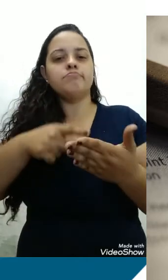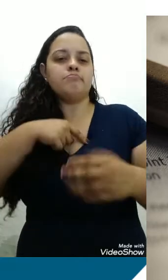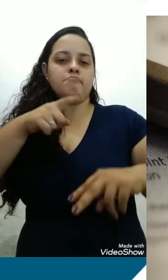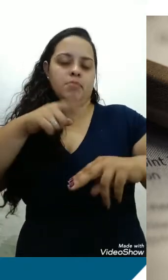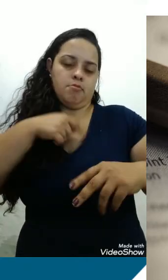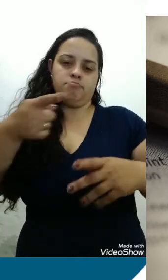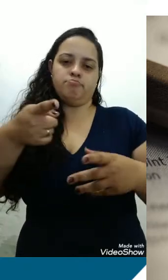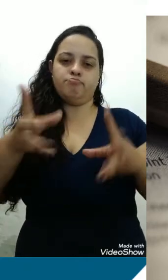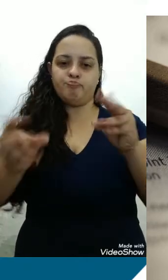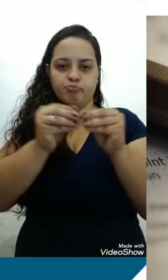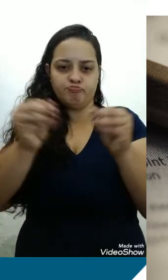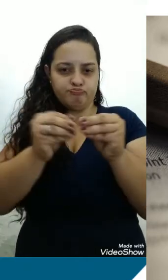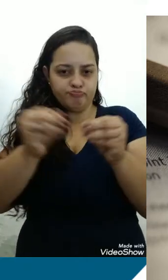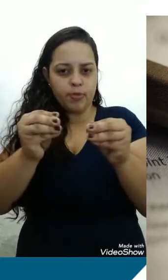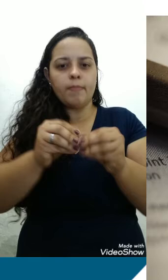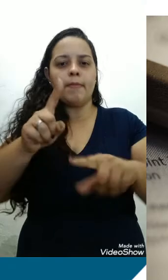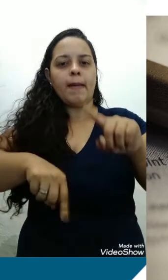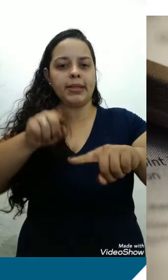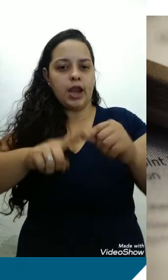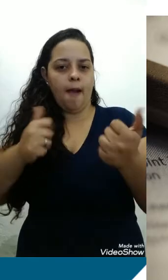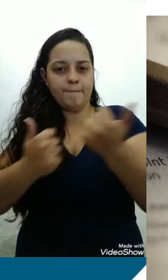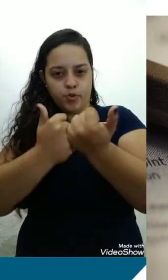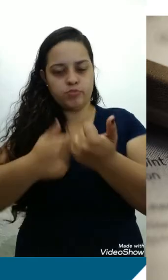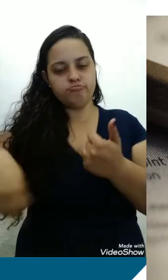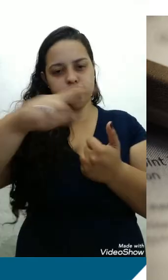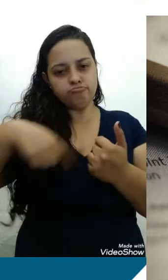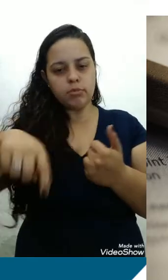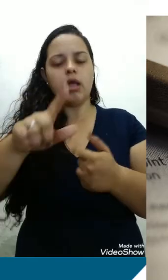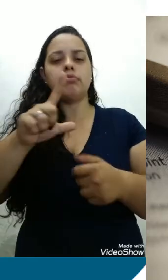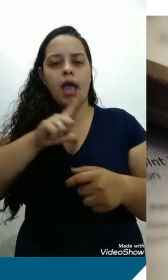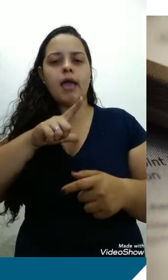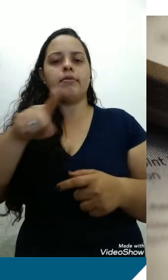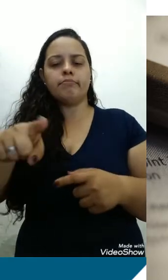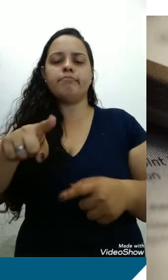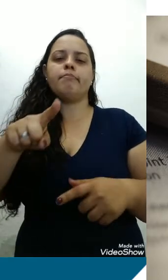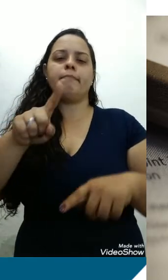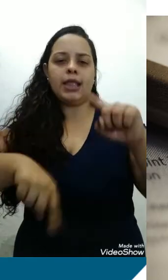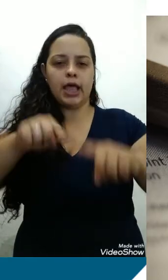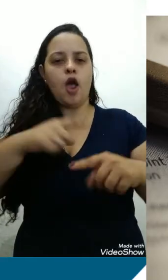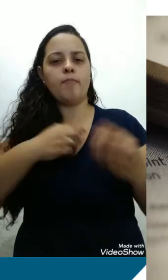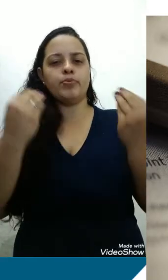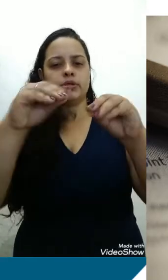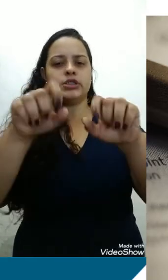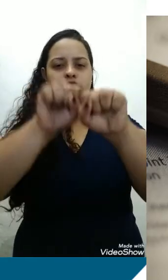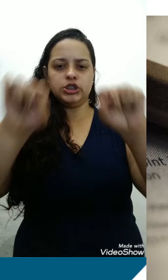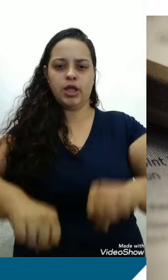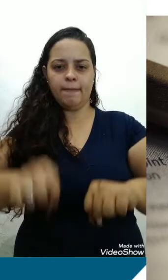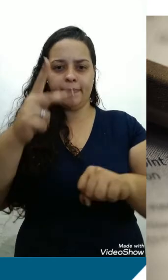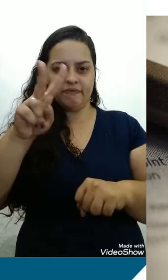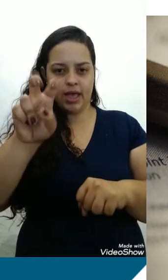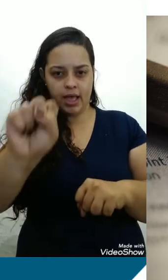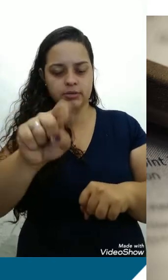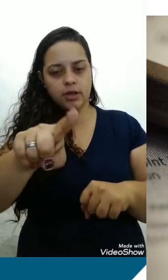exemplos de aspectos que eu vou tratar no decorrer da videoaula. Esse material ele vai ficar disponível na parte de material didático do